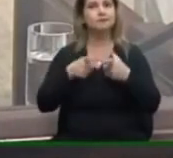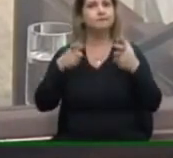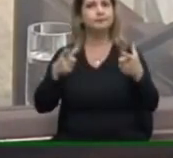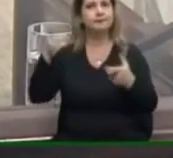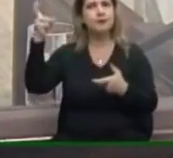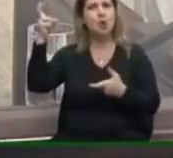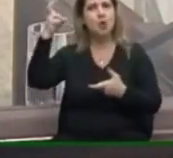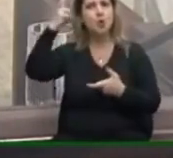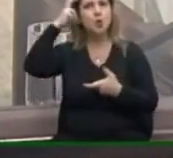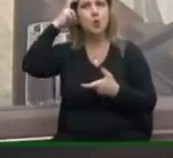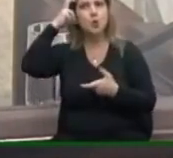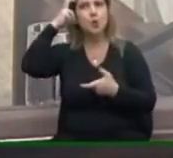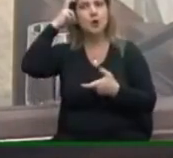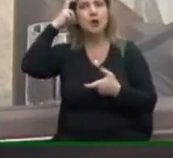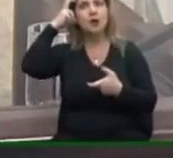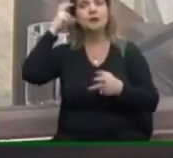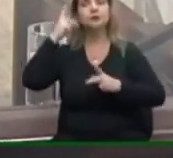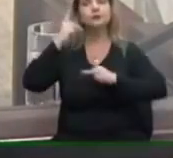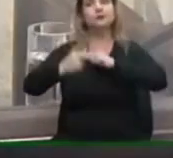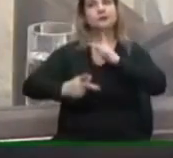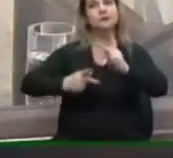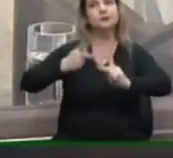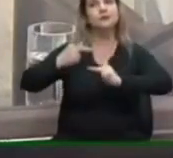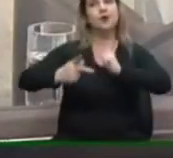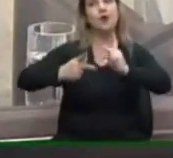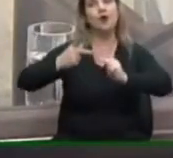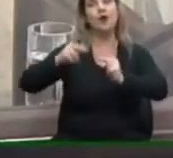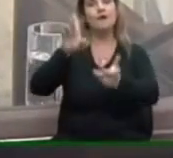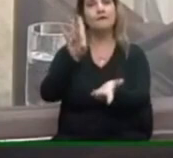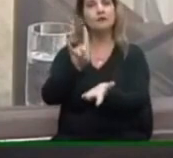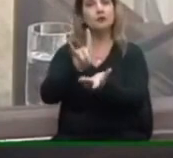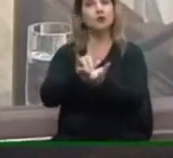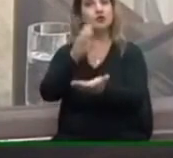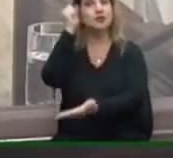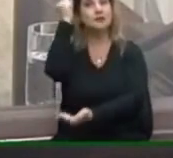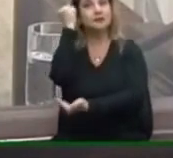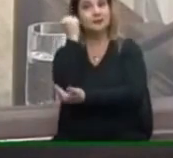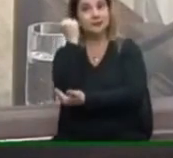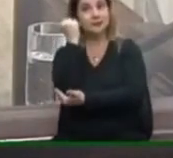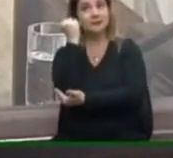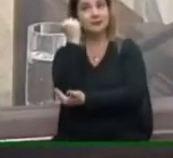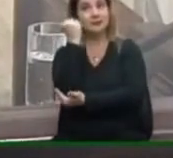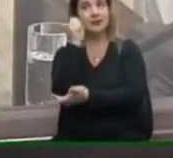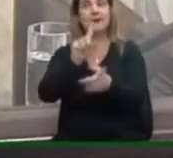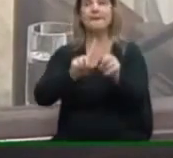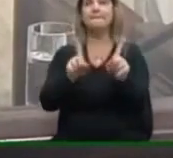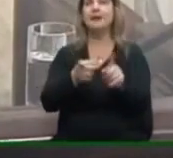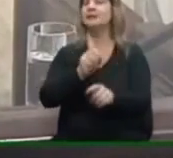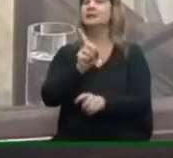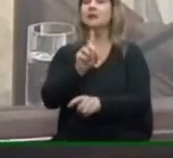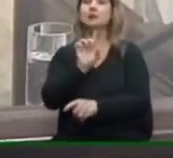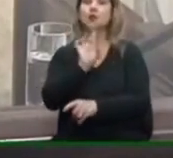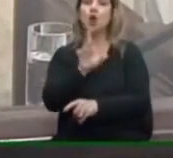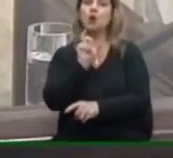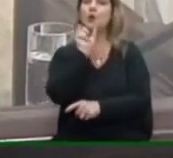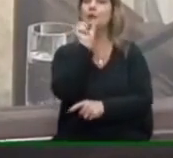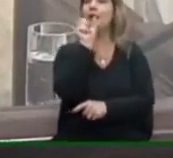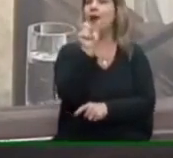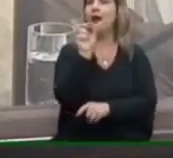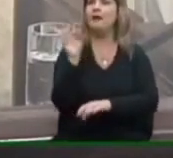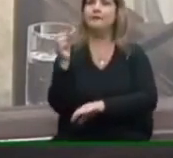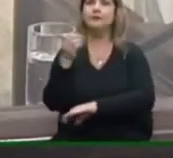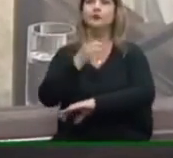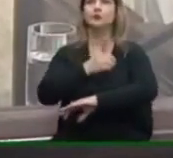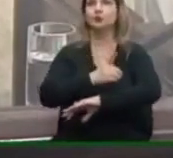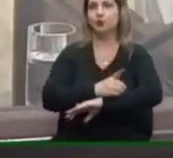cultural desses povos originarios que resistem mas não só com palavras nesse